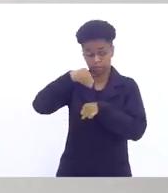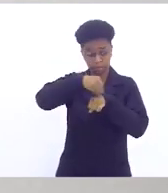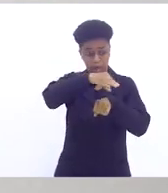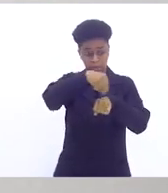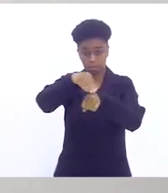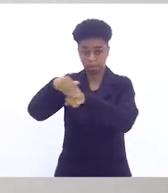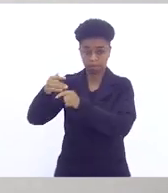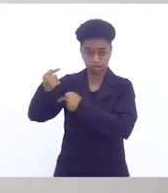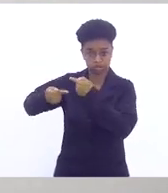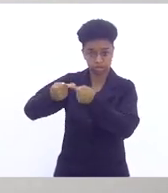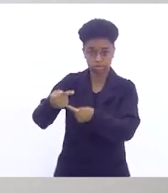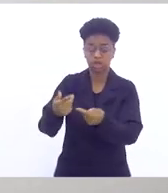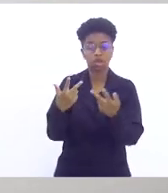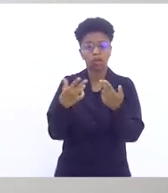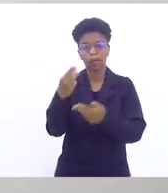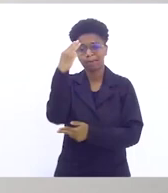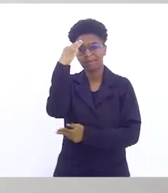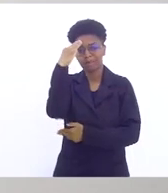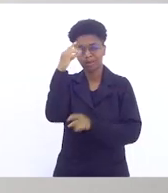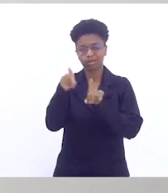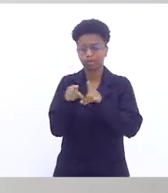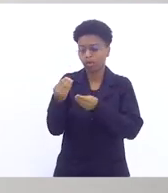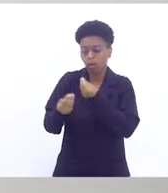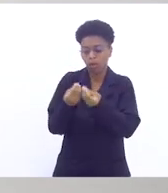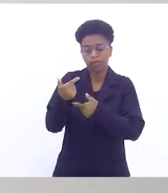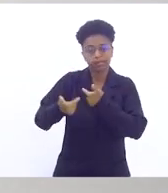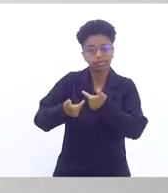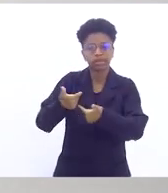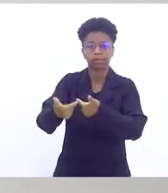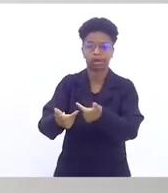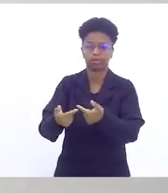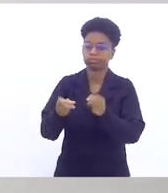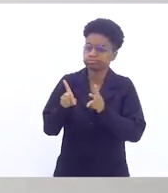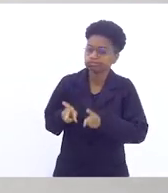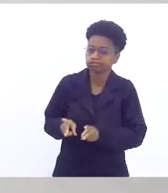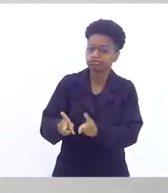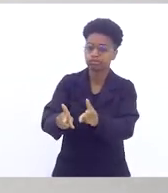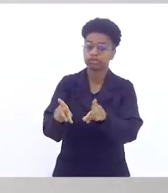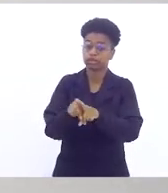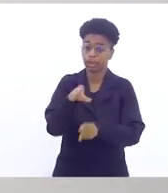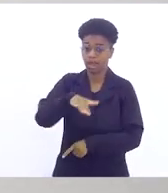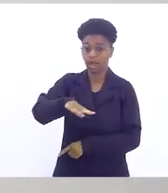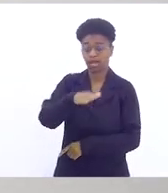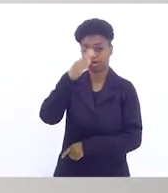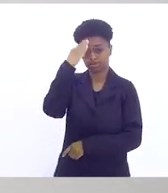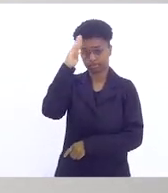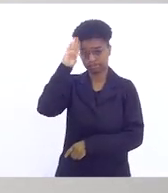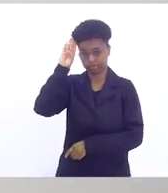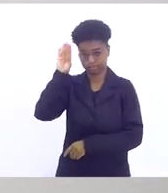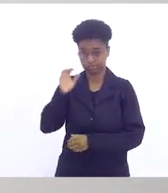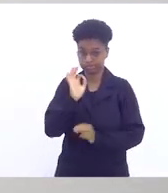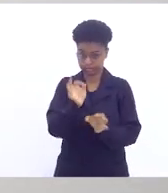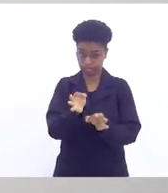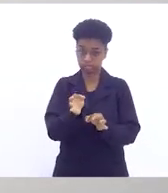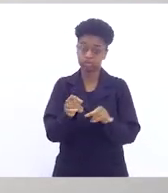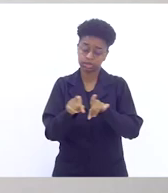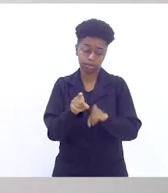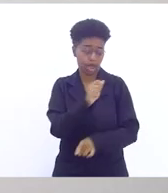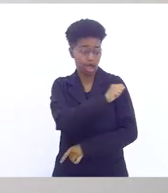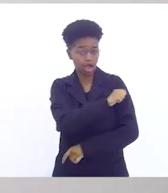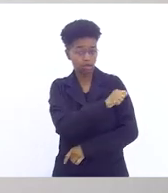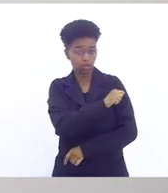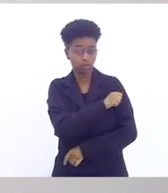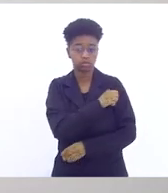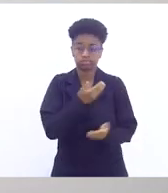com uma memória técnica que possa ficar inclusive para o meio acadêmico né para os alunos